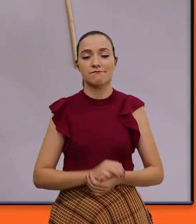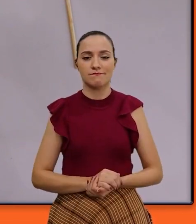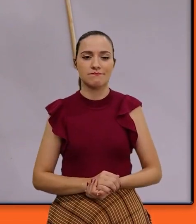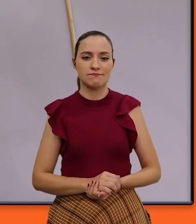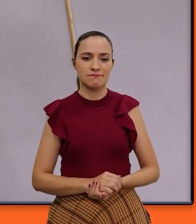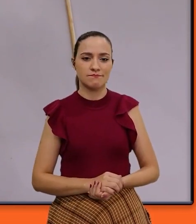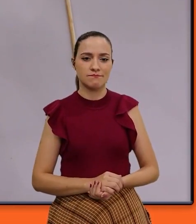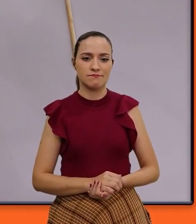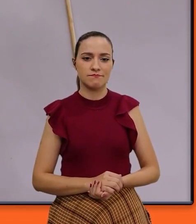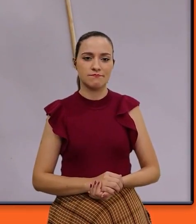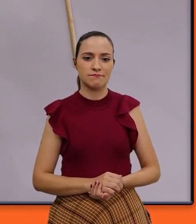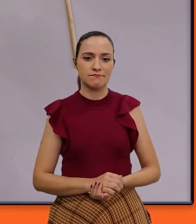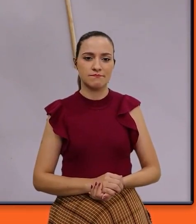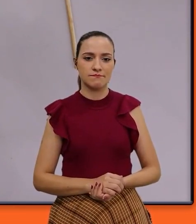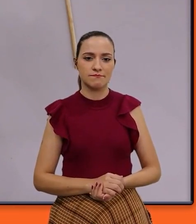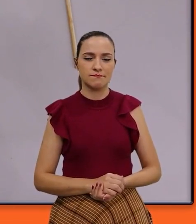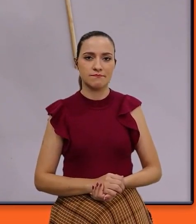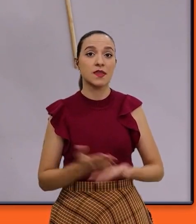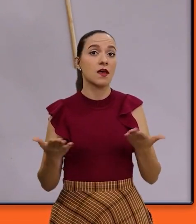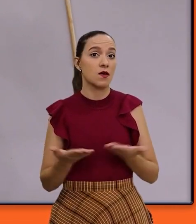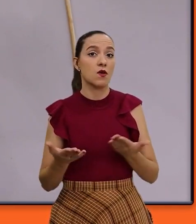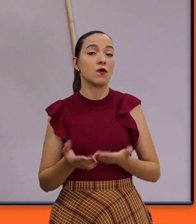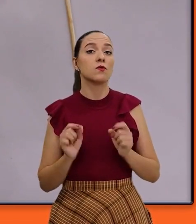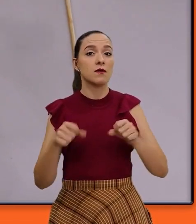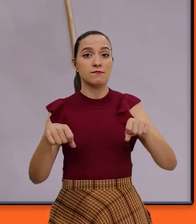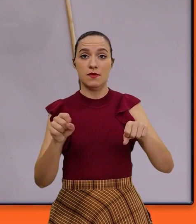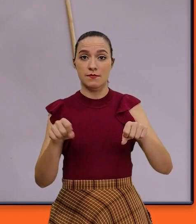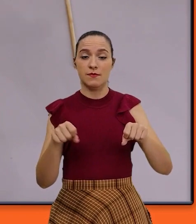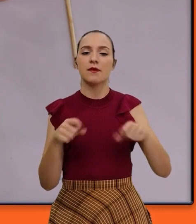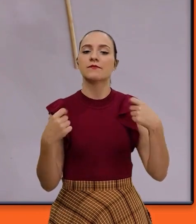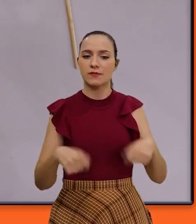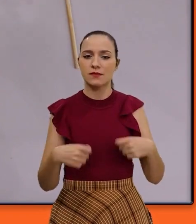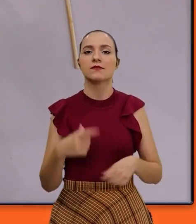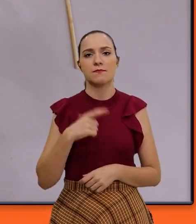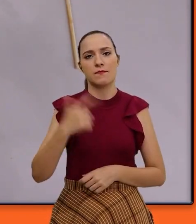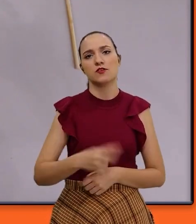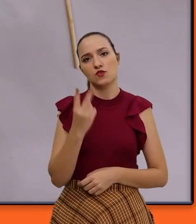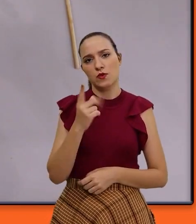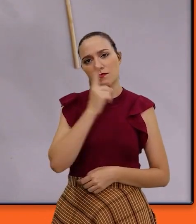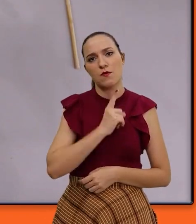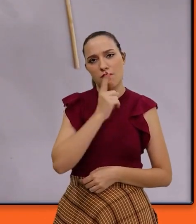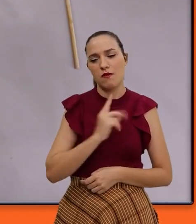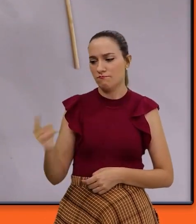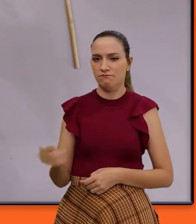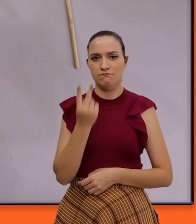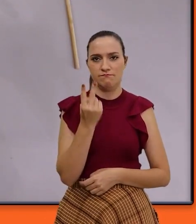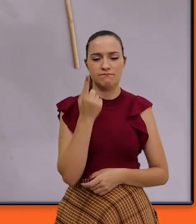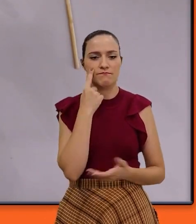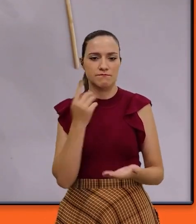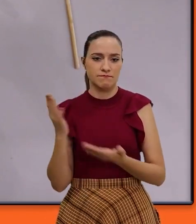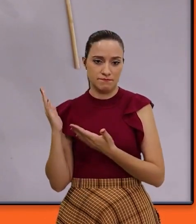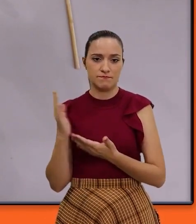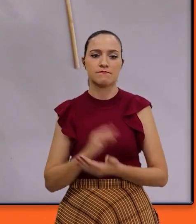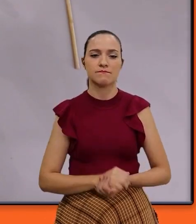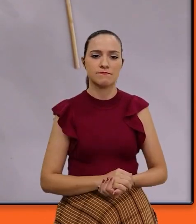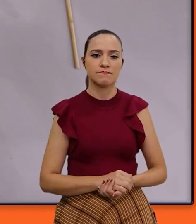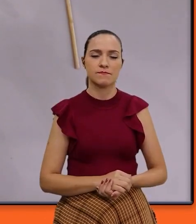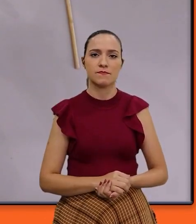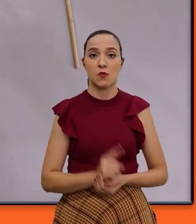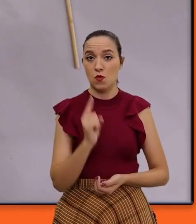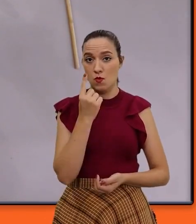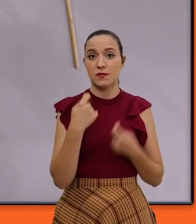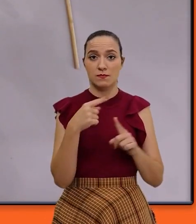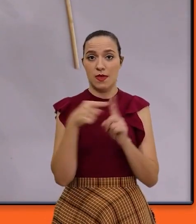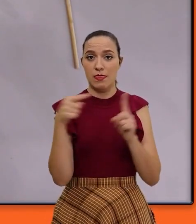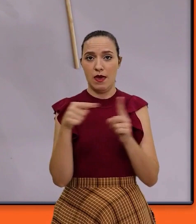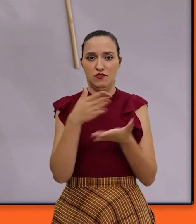secar. Agora, o guidão da nossa motinha, nós vamos precisar de mais dois palitos. Então, um eu preciso